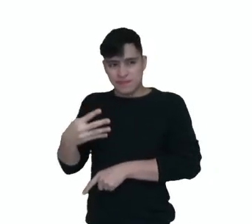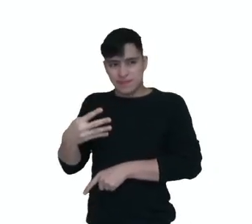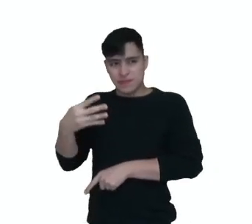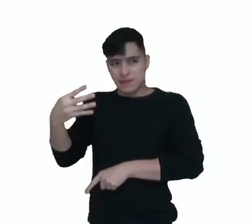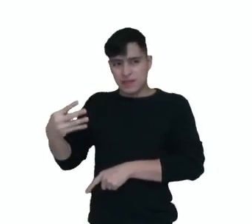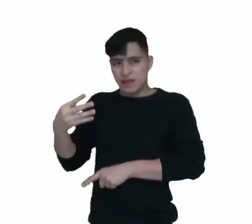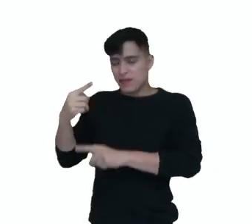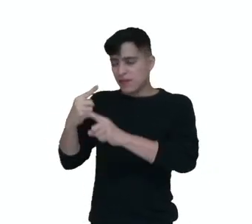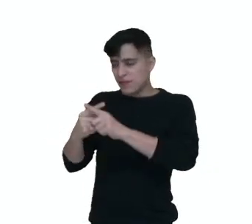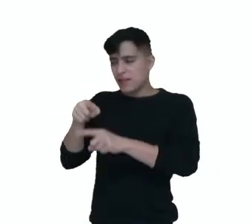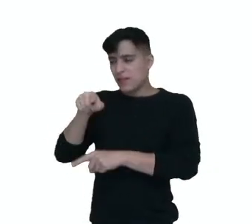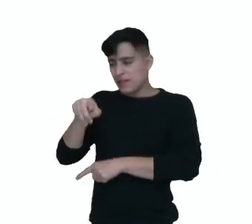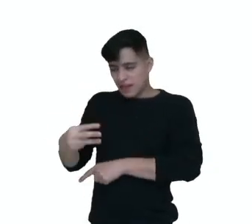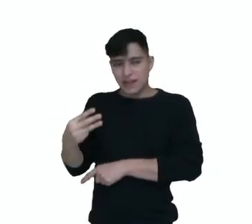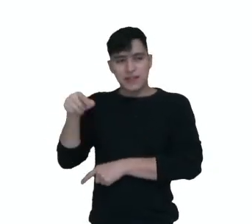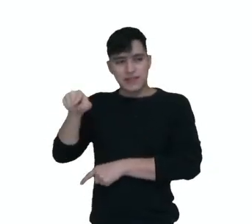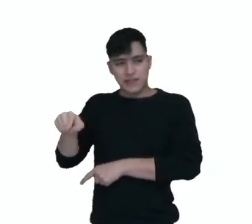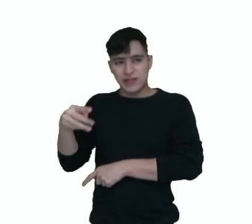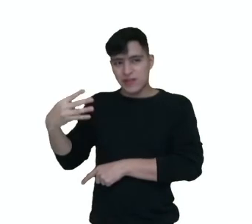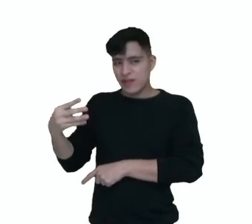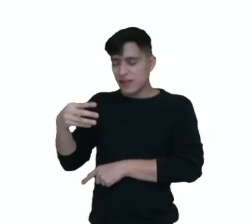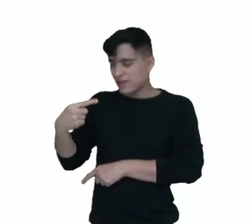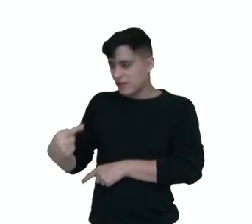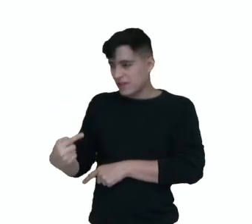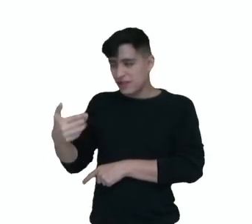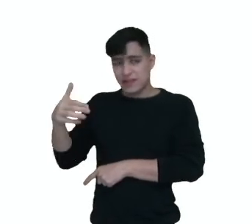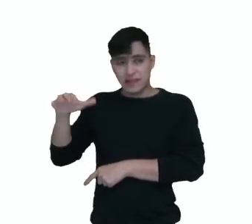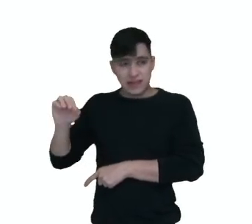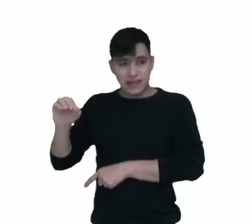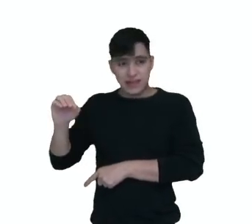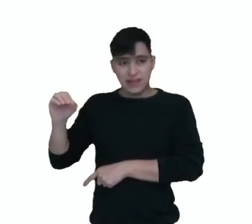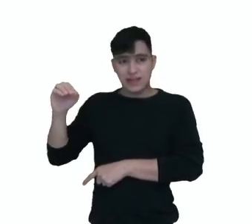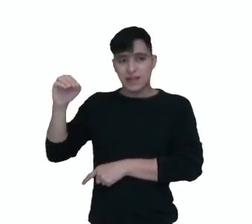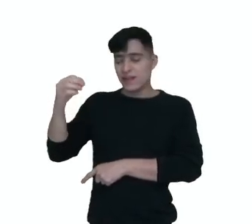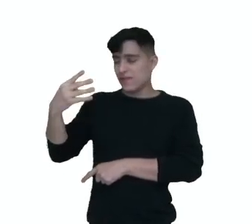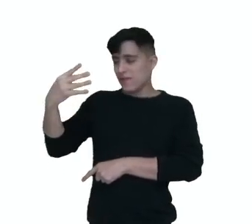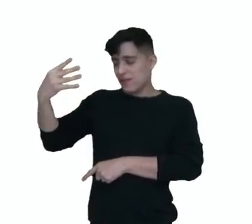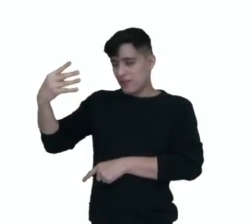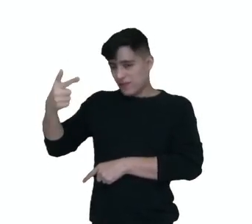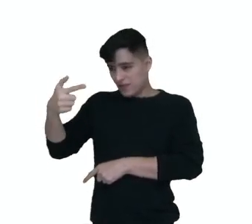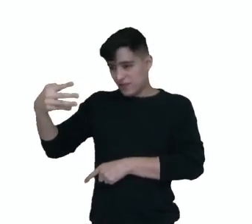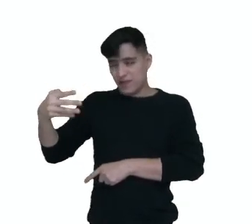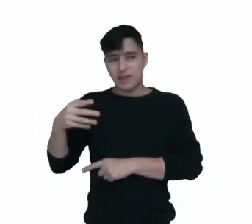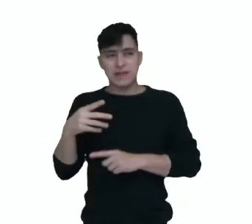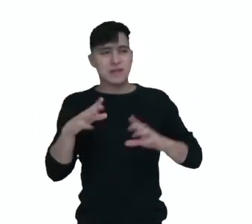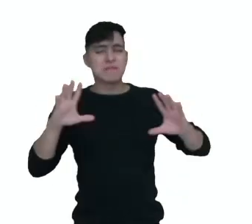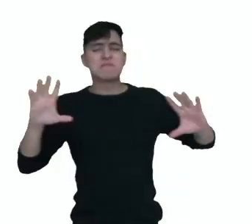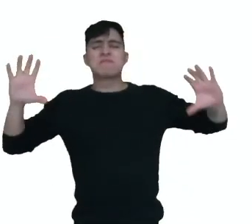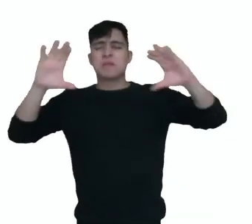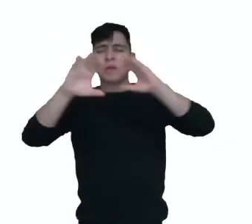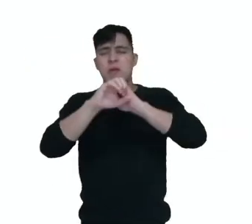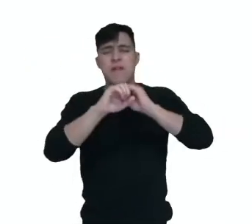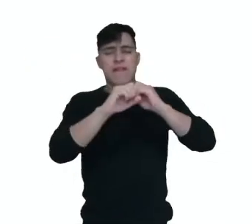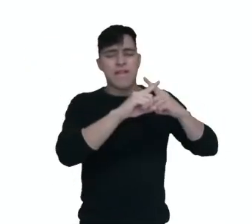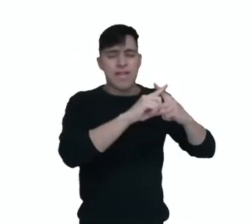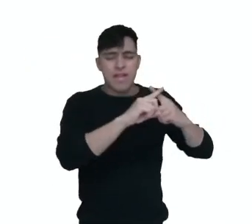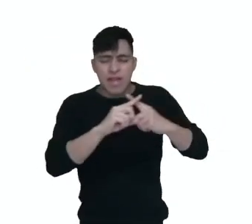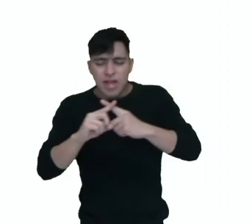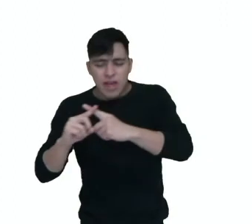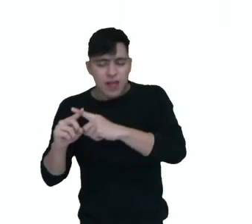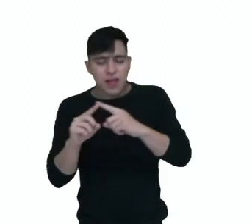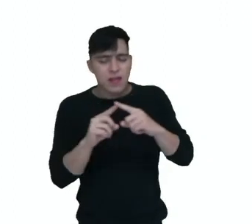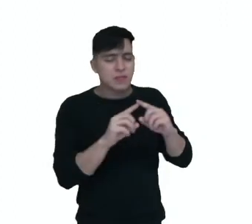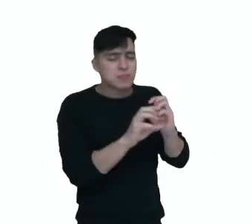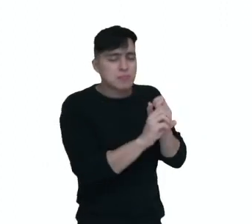7.744 vezes 3,4 vezes 10 na 24, certo? E aí você resolve, multiplica toda essa galera aí, certo? E você vai